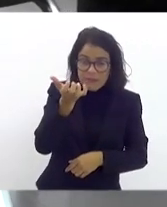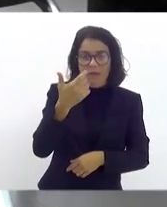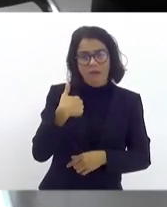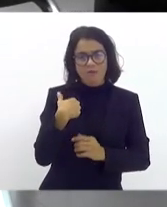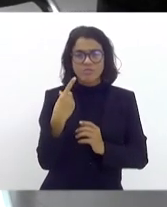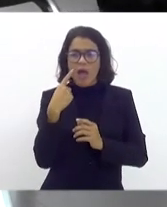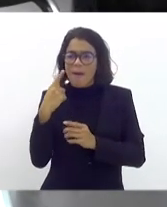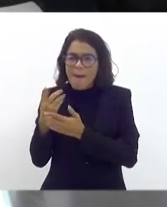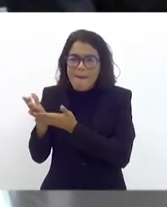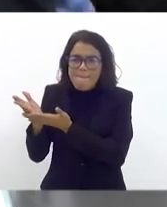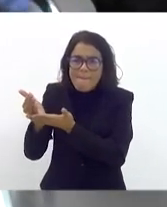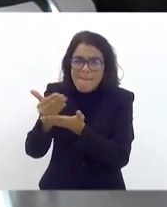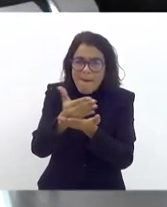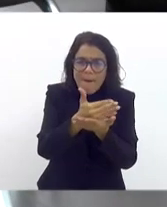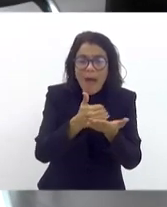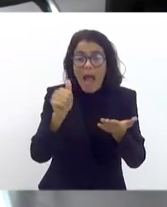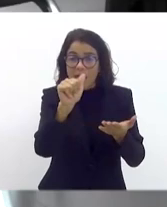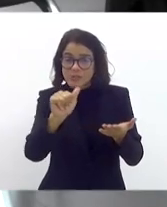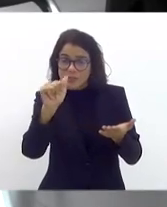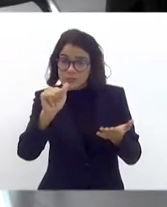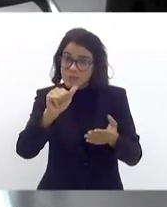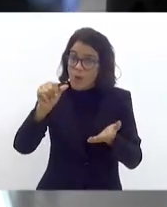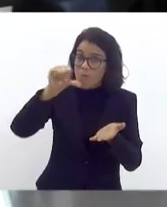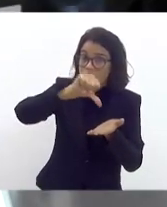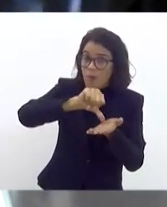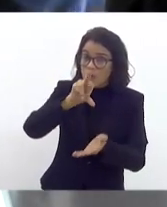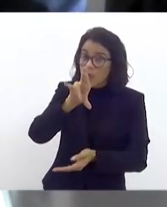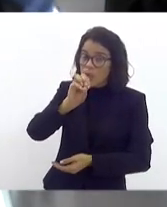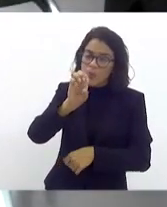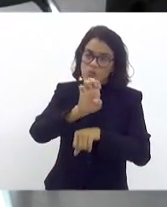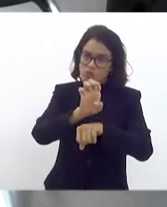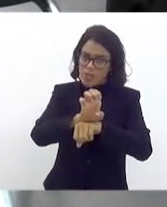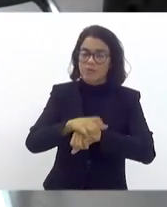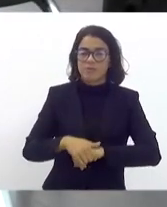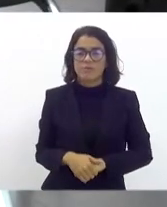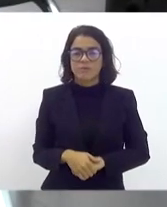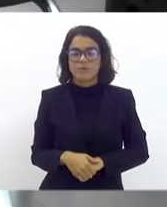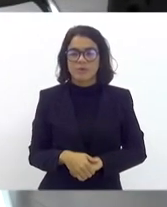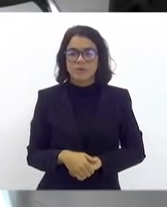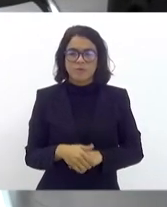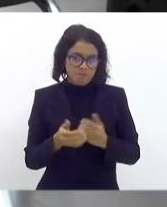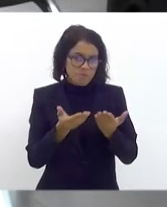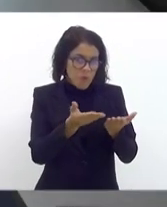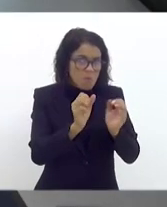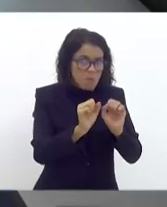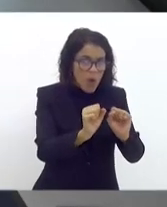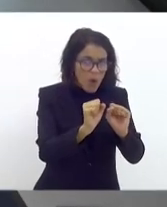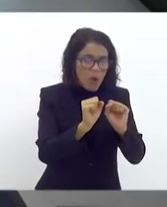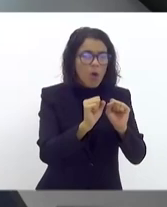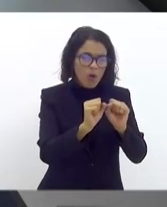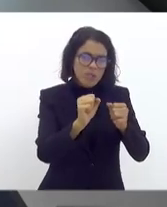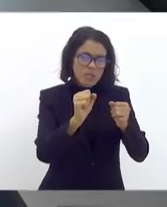levantamento das maiores associações do Estado do Rio de Janeiro. Vossa Excelência, então, pode depois